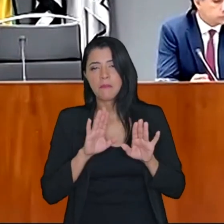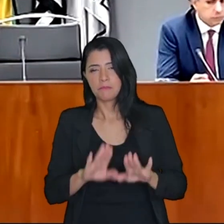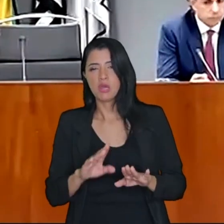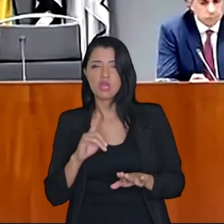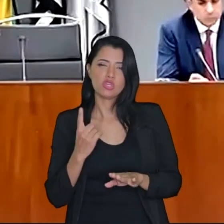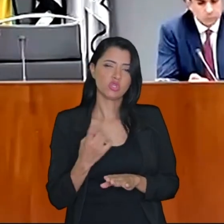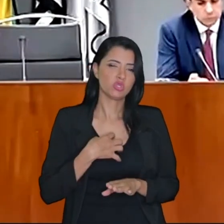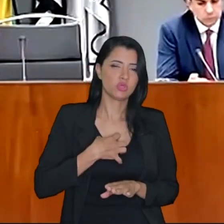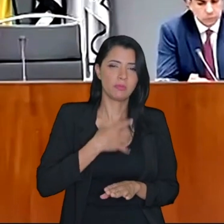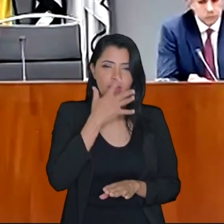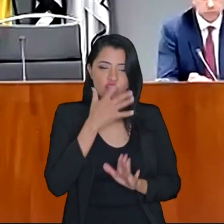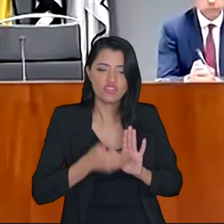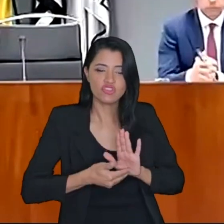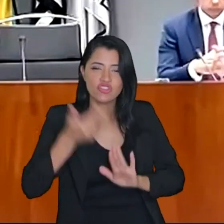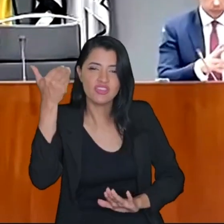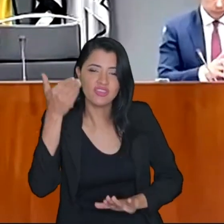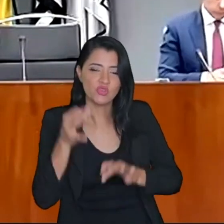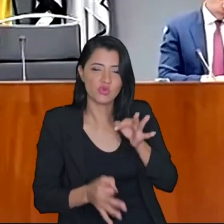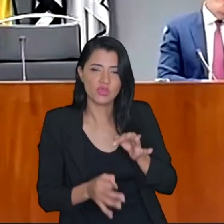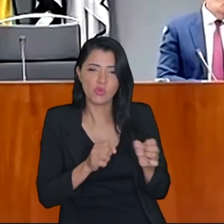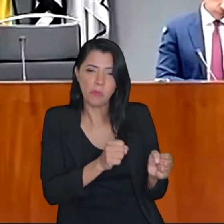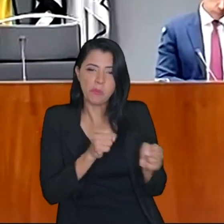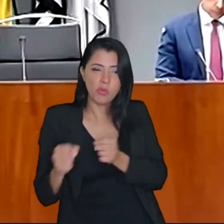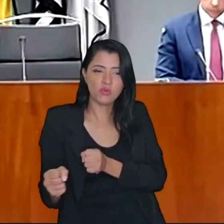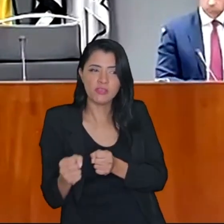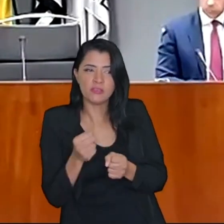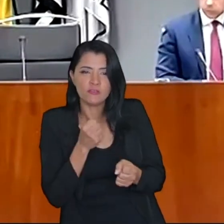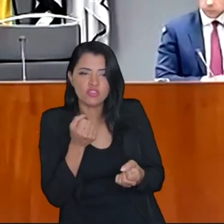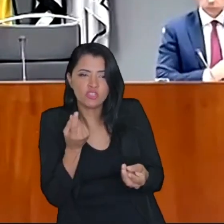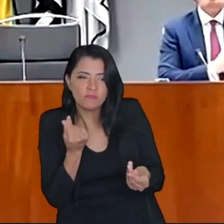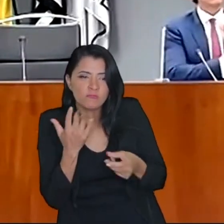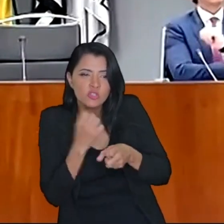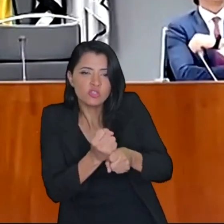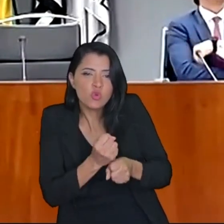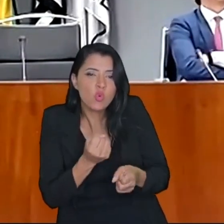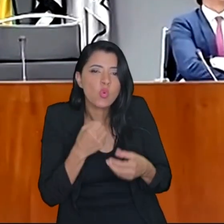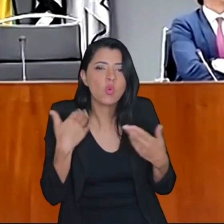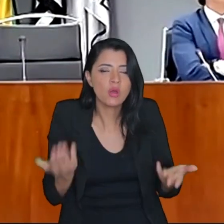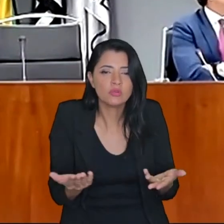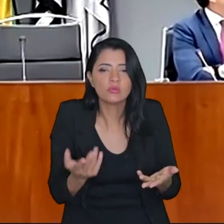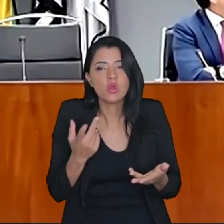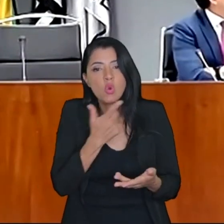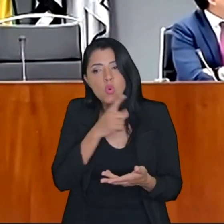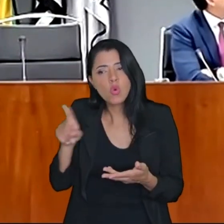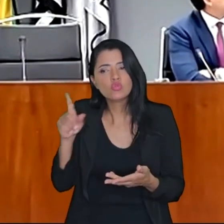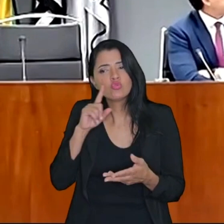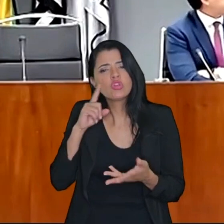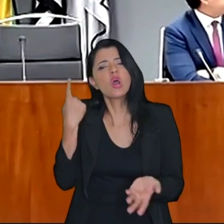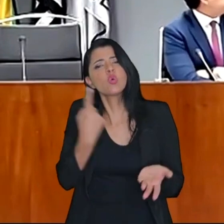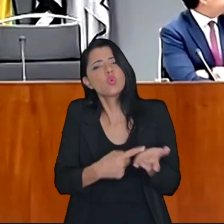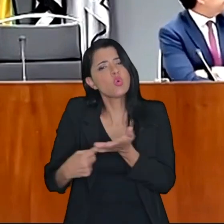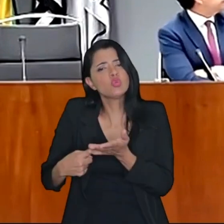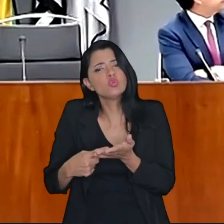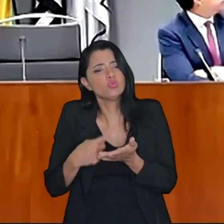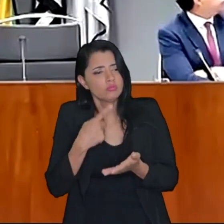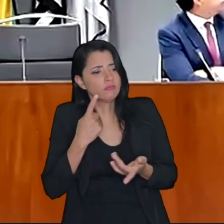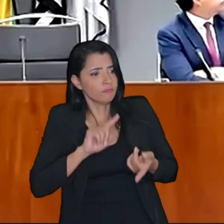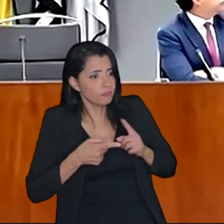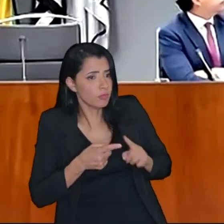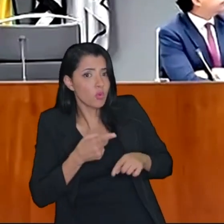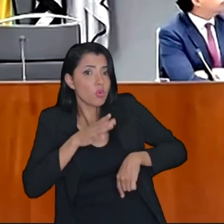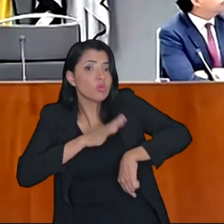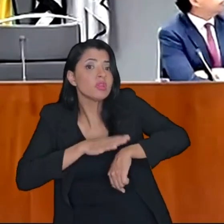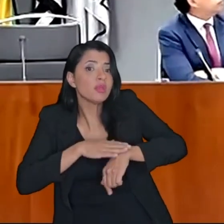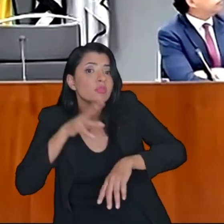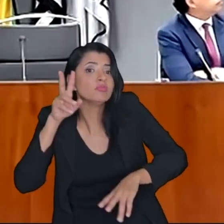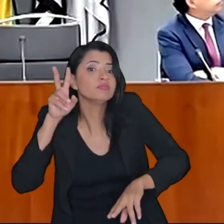forma, retira do juiz o poder de dosar a pena, que é aquele em que eu prevejo no acordo já o tempo de pena que eu votei, que era